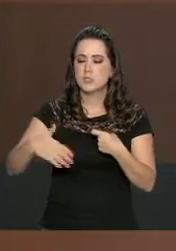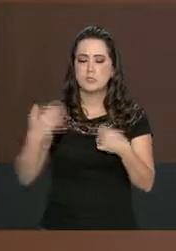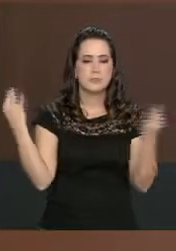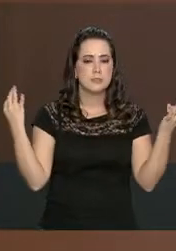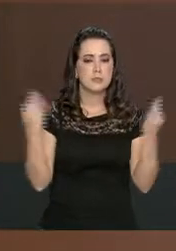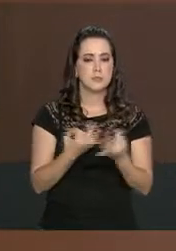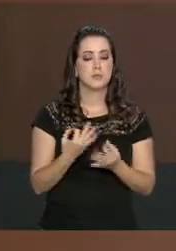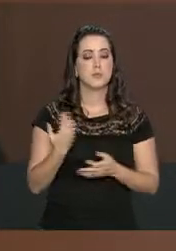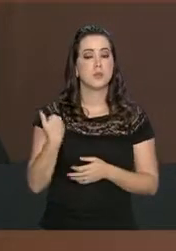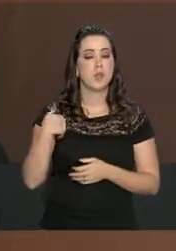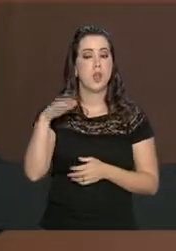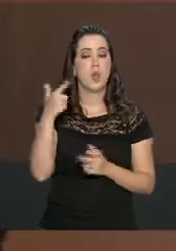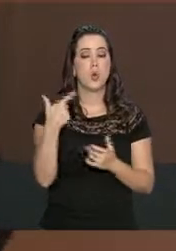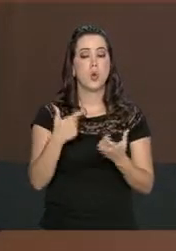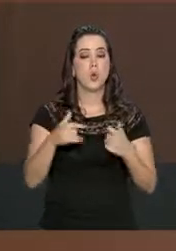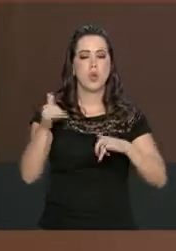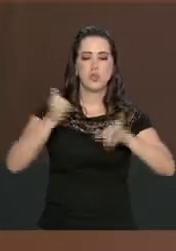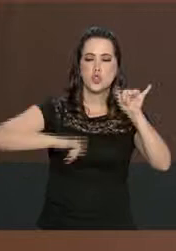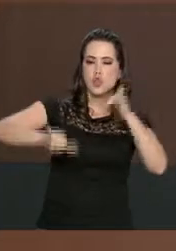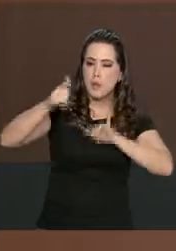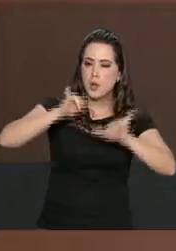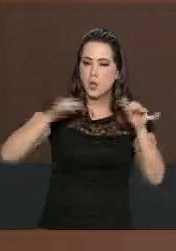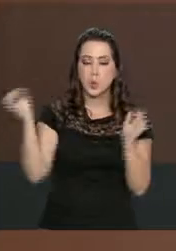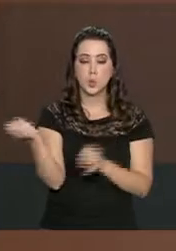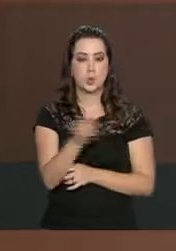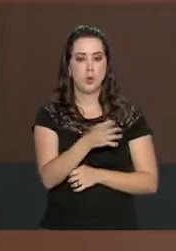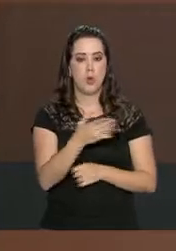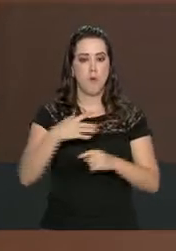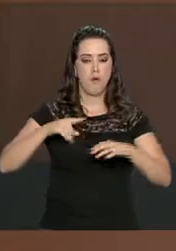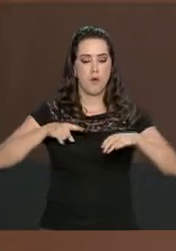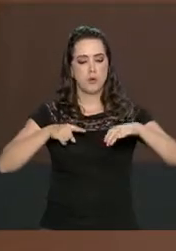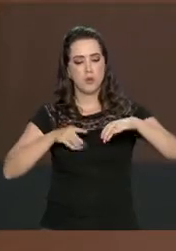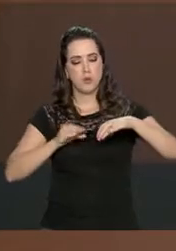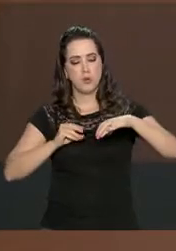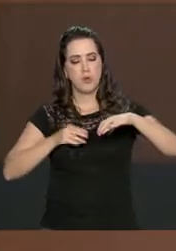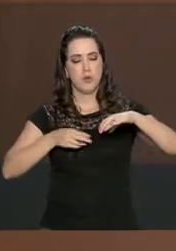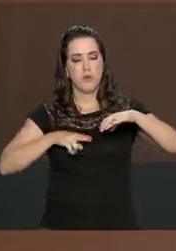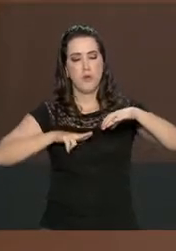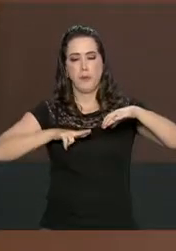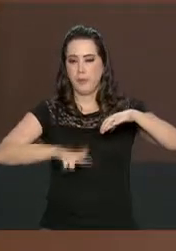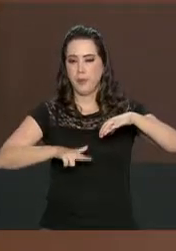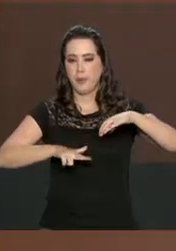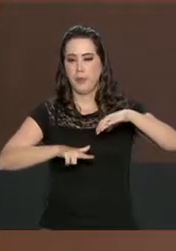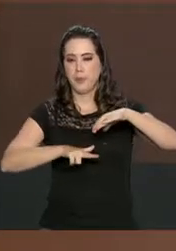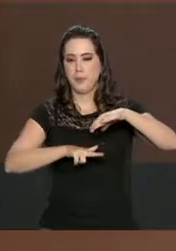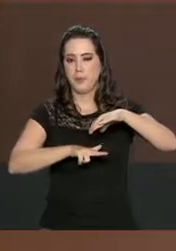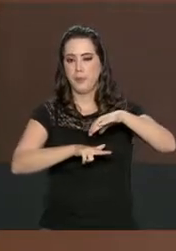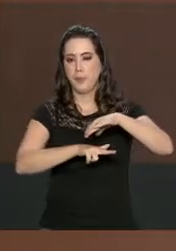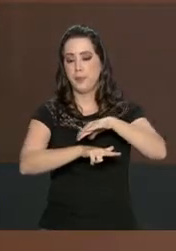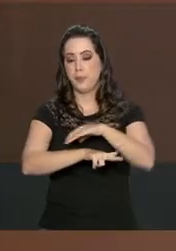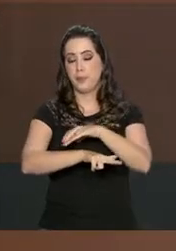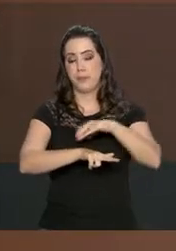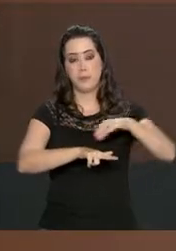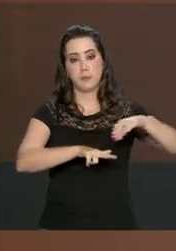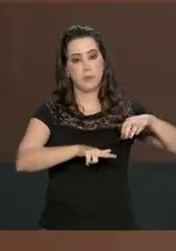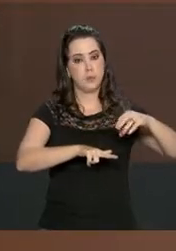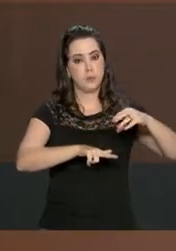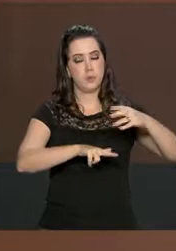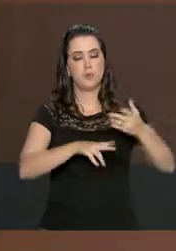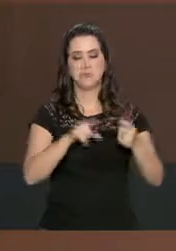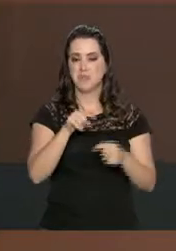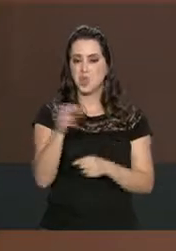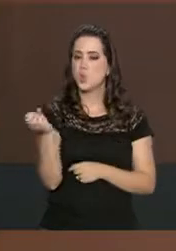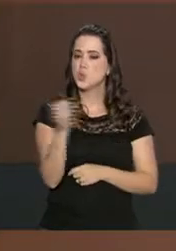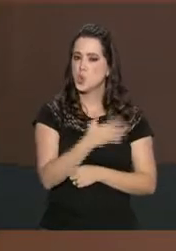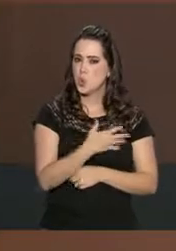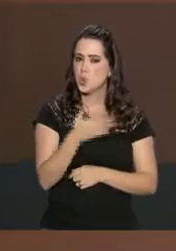avançadíssima. São laboratórios moderníssimos, tomografias computadorizadas, enfim, atendimento de qualidade.